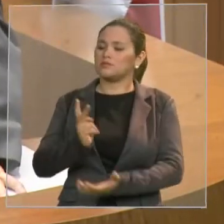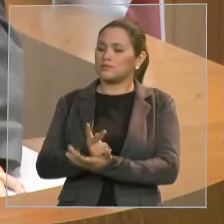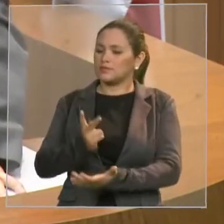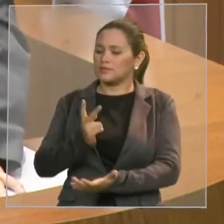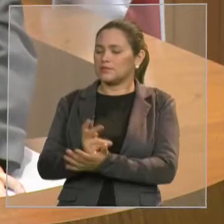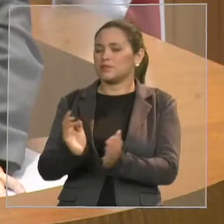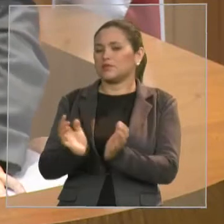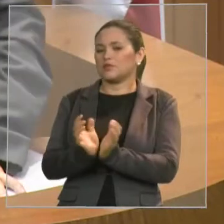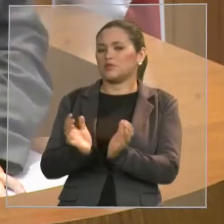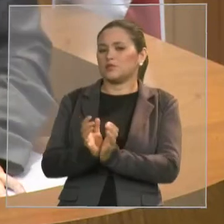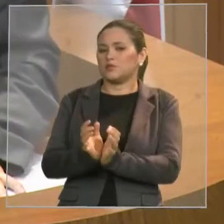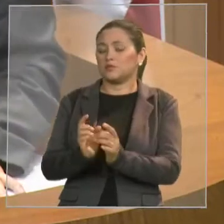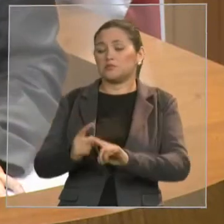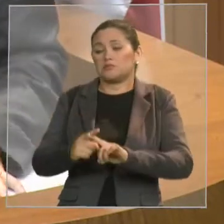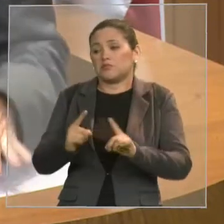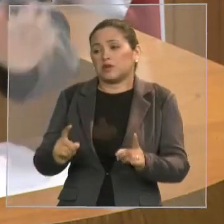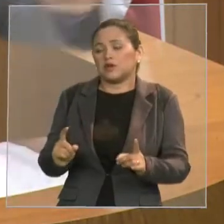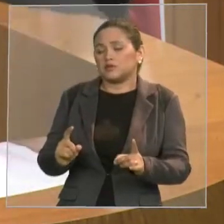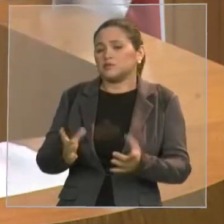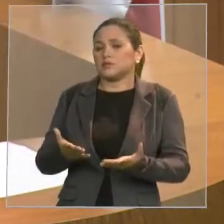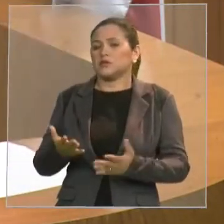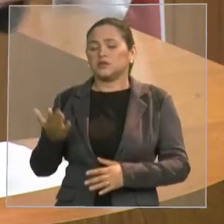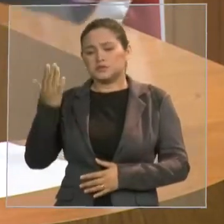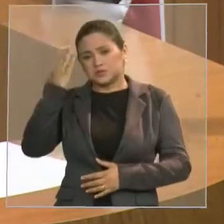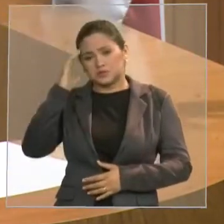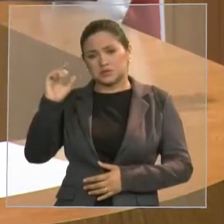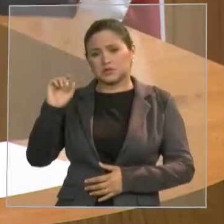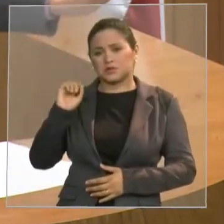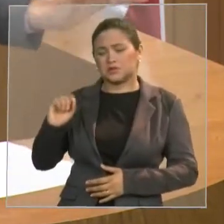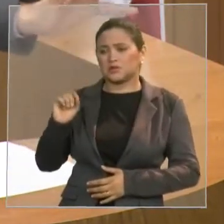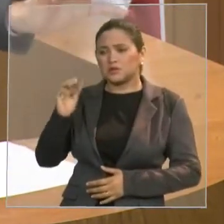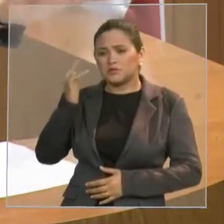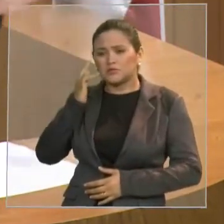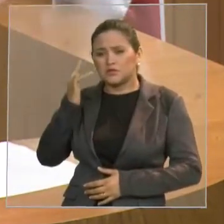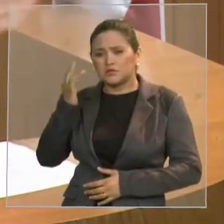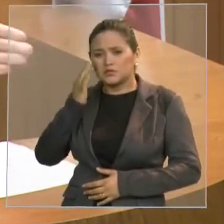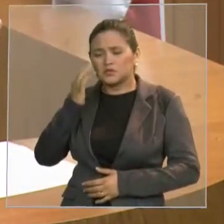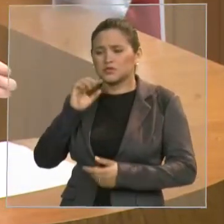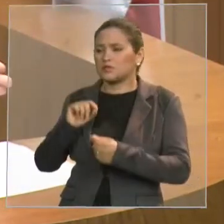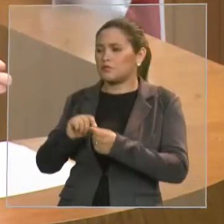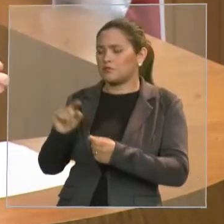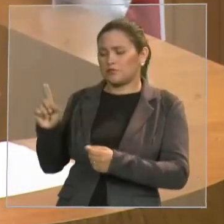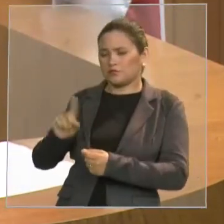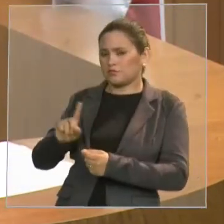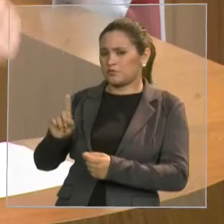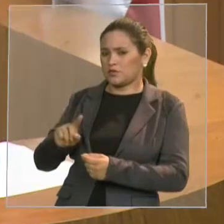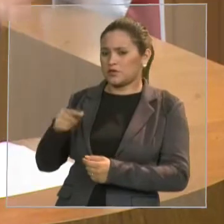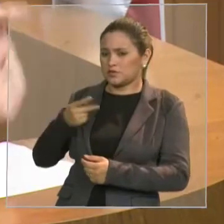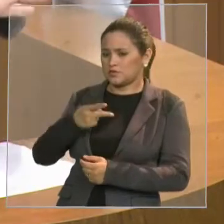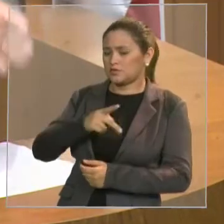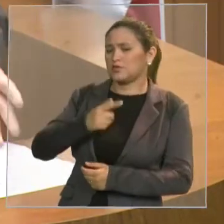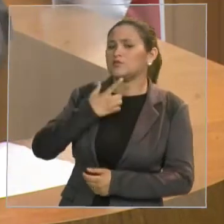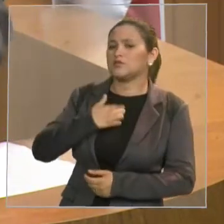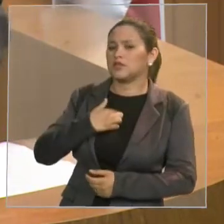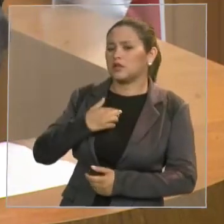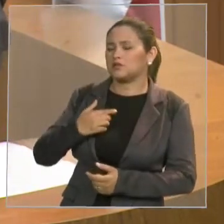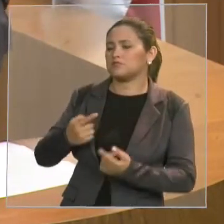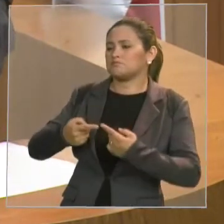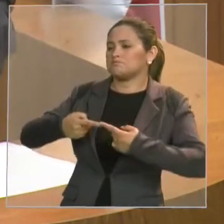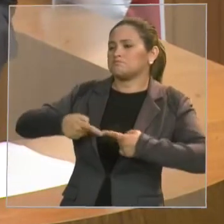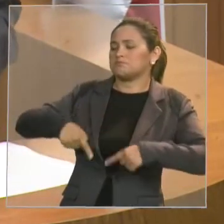pleitos individuais e pessoais não estavam atendidos, foi para a oposição. Direito do deputado aqui não entra nesse questionamento. Mas o que entra aqui,